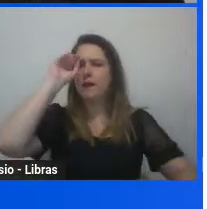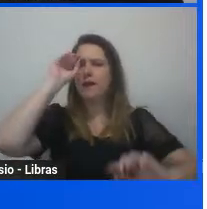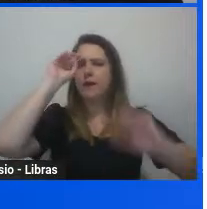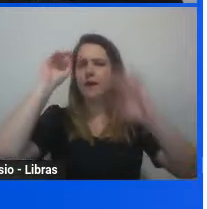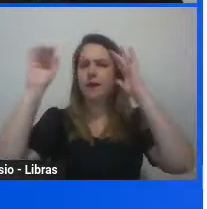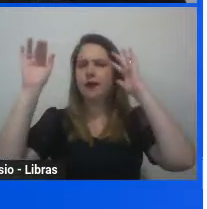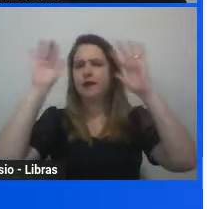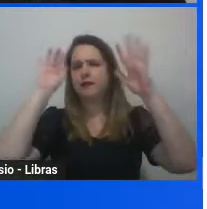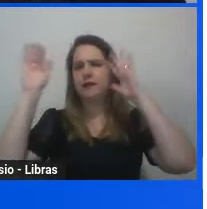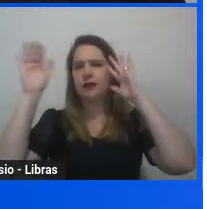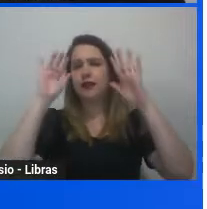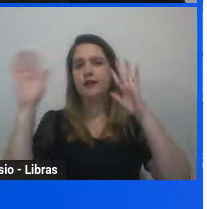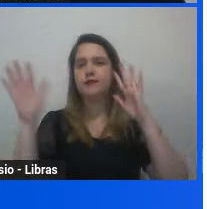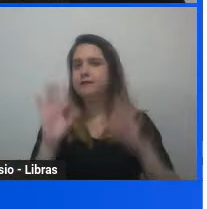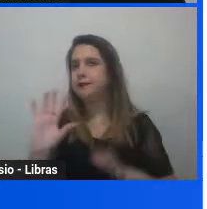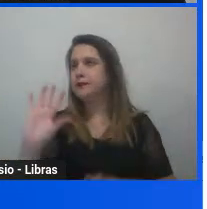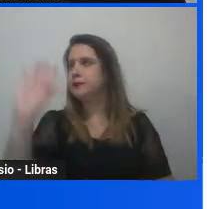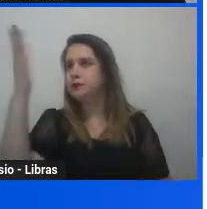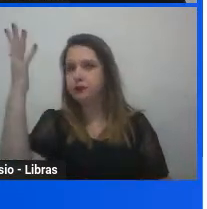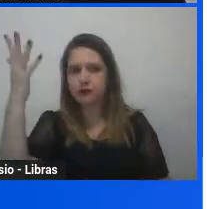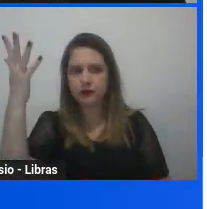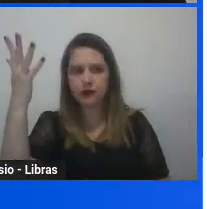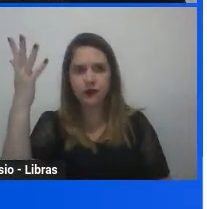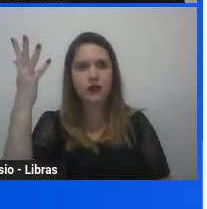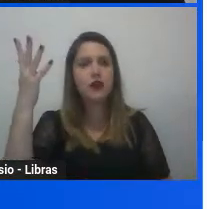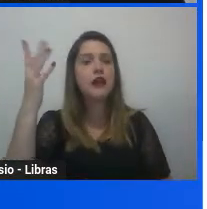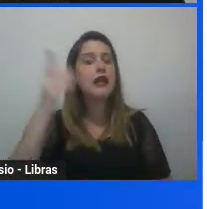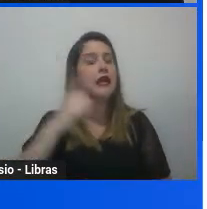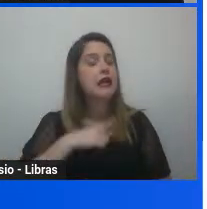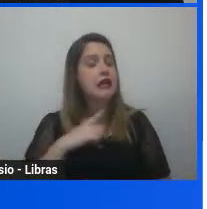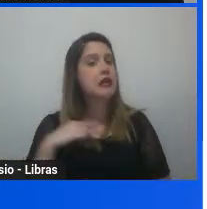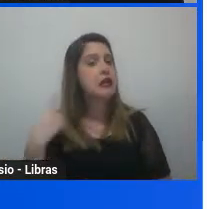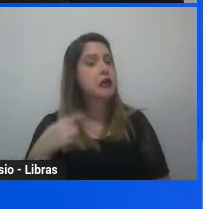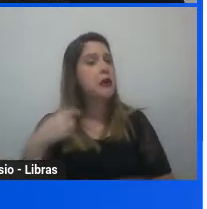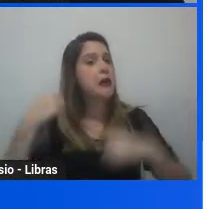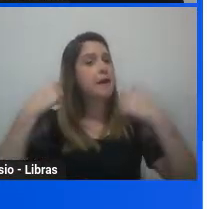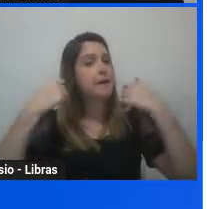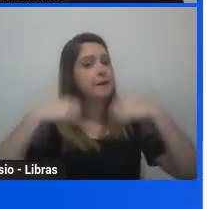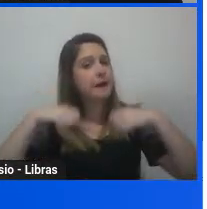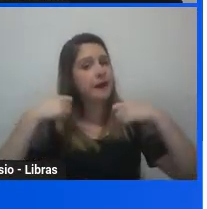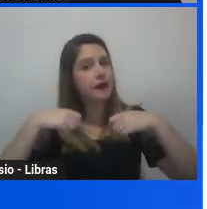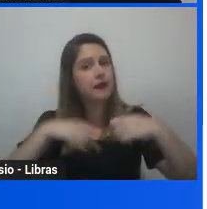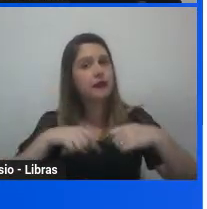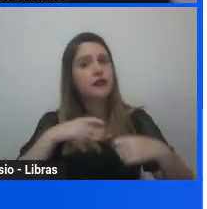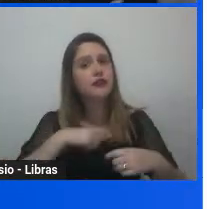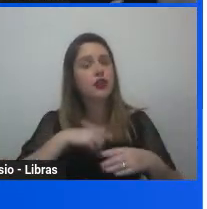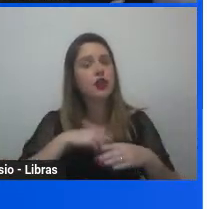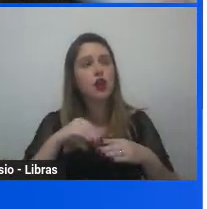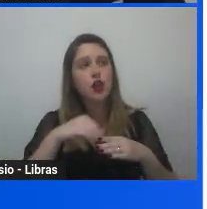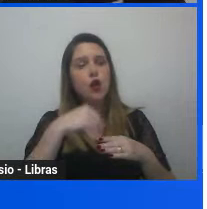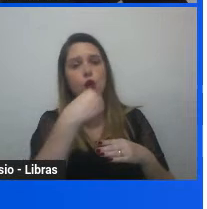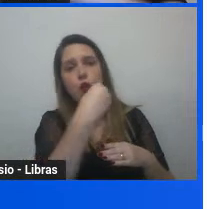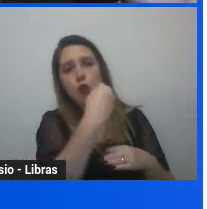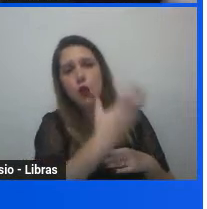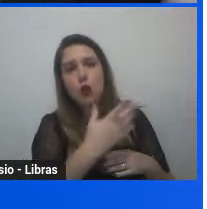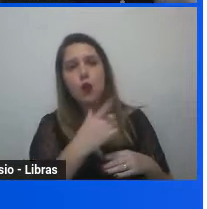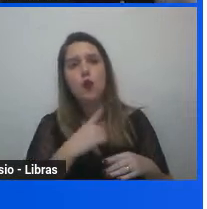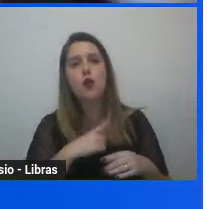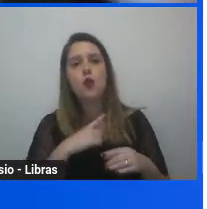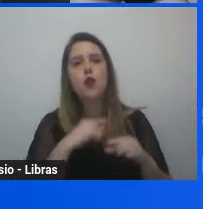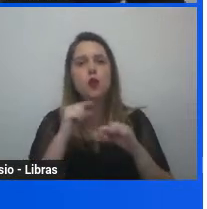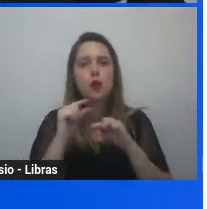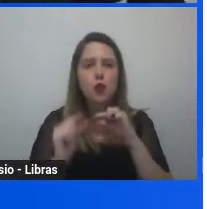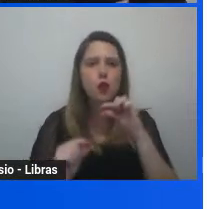imobilização improvisada, né? Pois nem sempre nós temos talas, nem muito menos tipóia. Tipóia, aquele paninho que